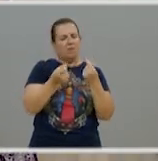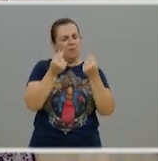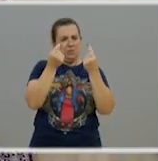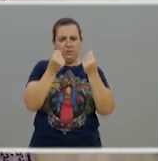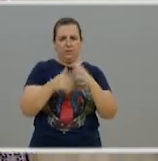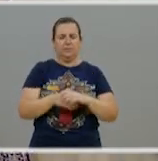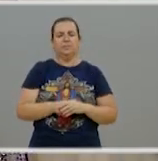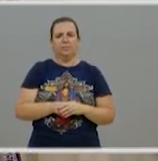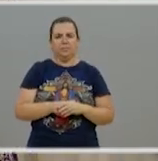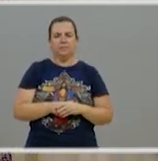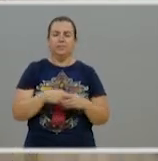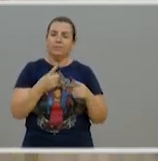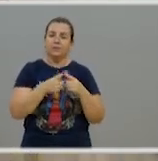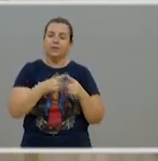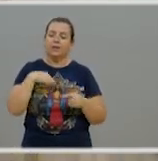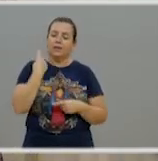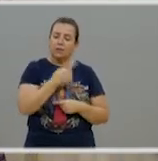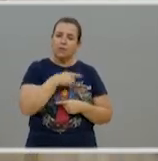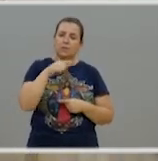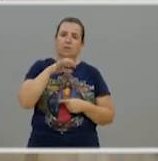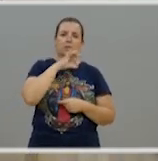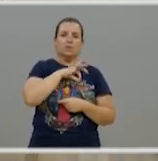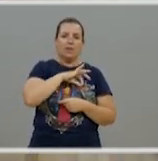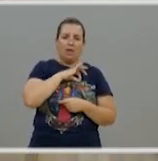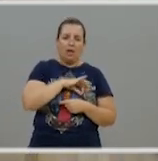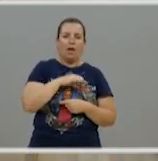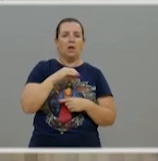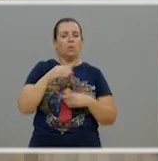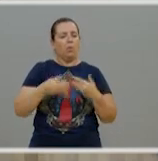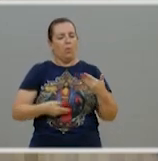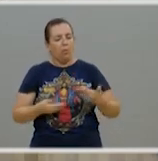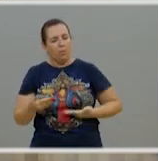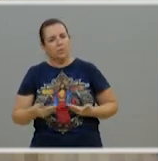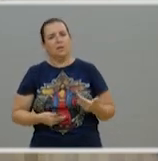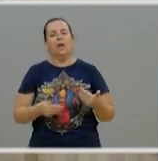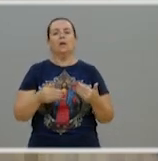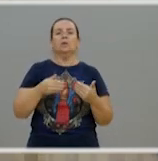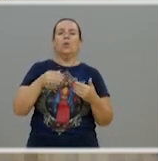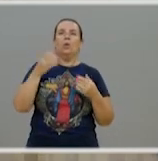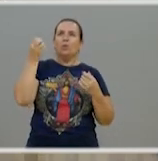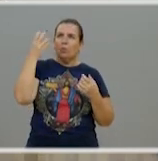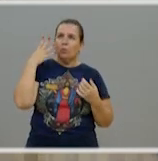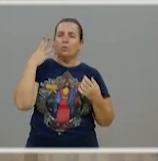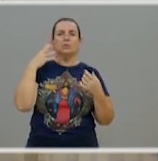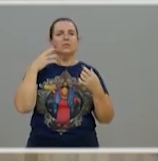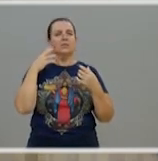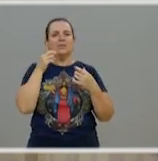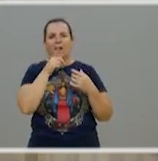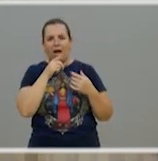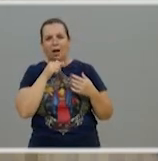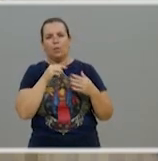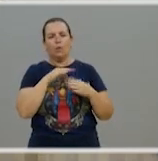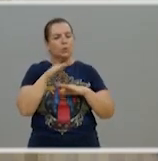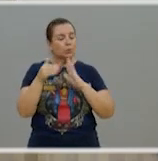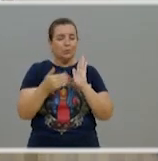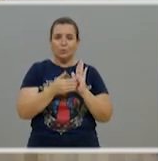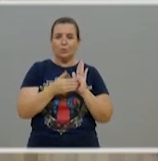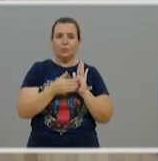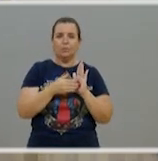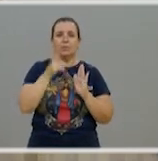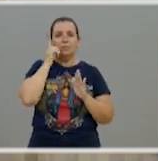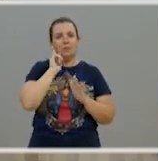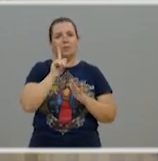Senhora do Carmo, abençoa a todos que ajudam a obra Evangelizar é Preciso. Entra nessa